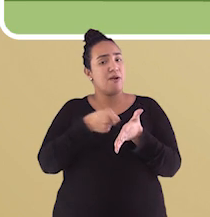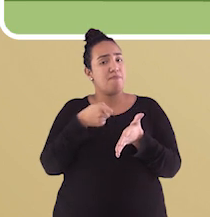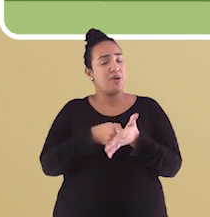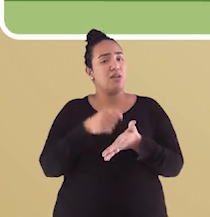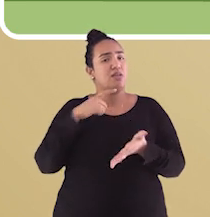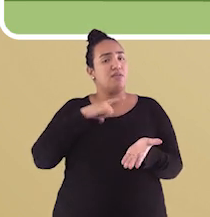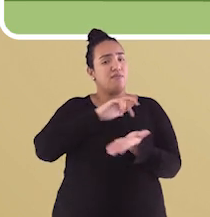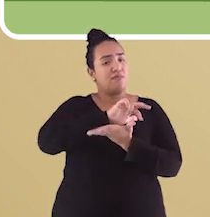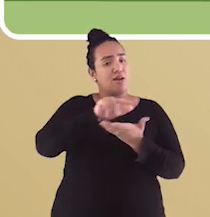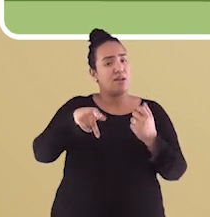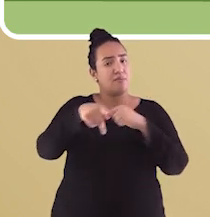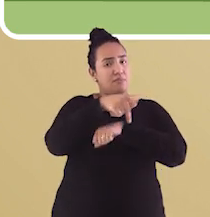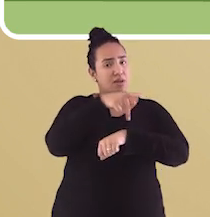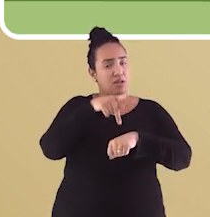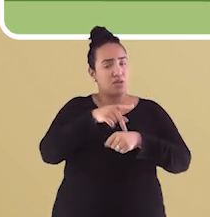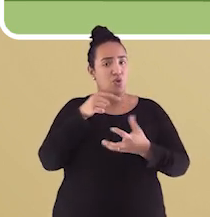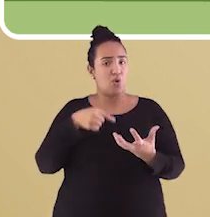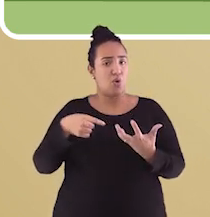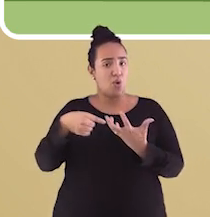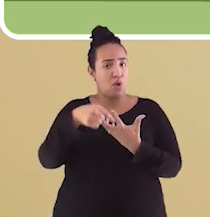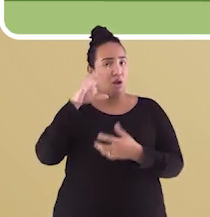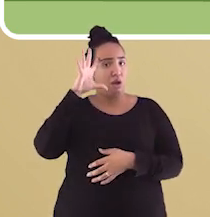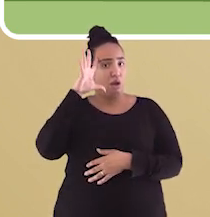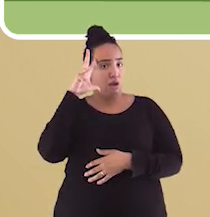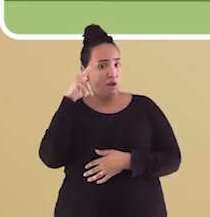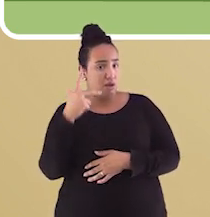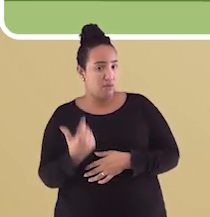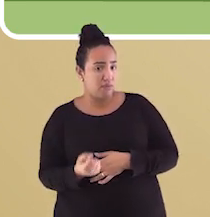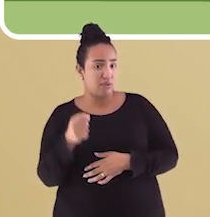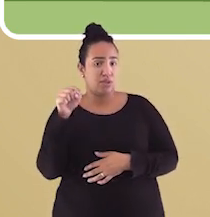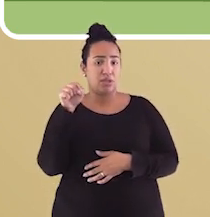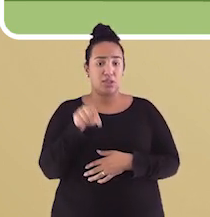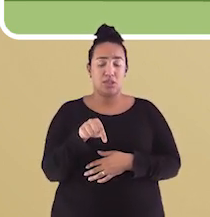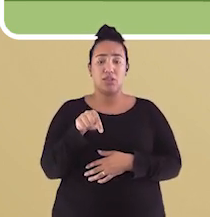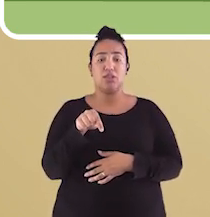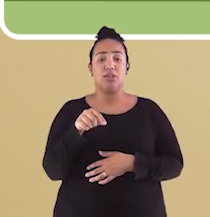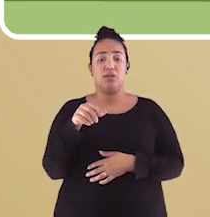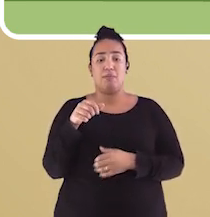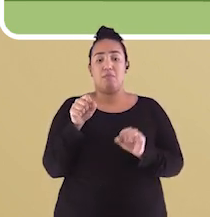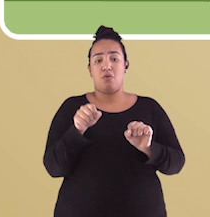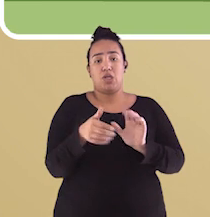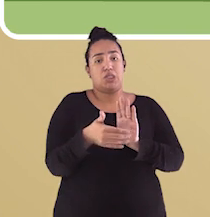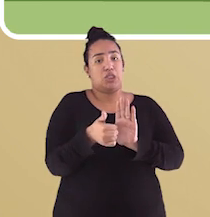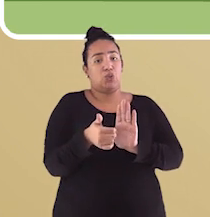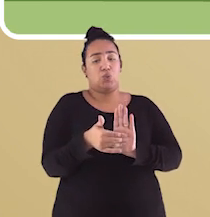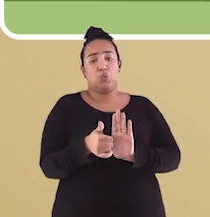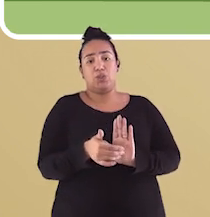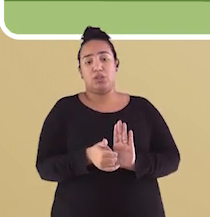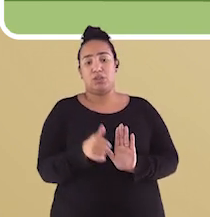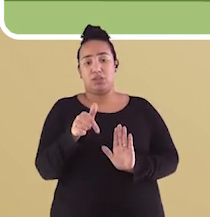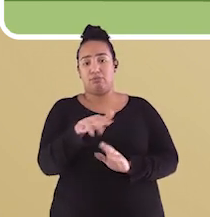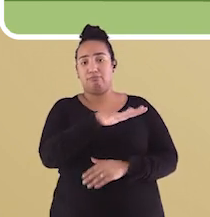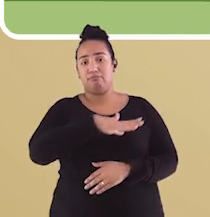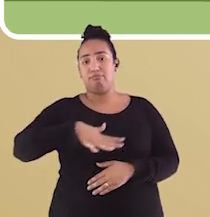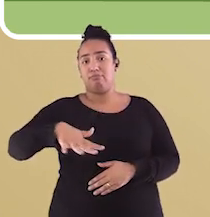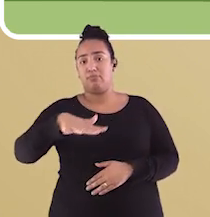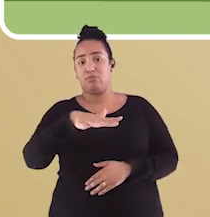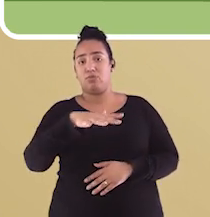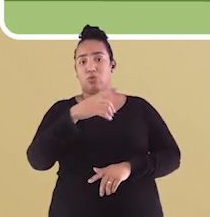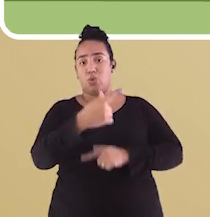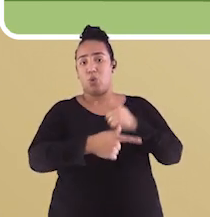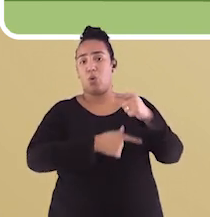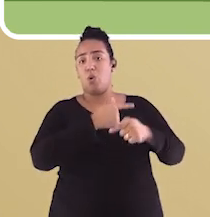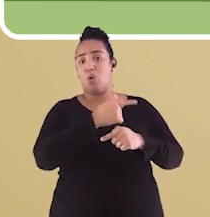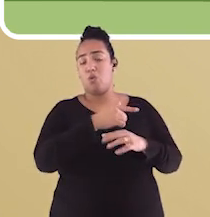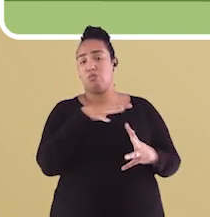muitos países do continente africano acabam sendo desconsiderados e excluídos desse mercado globalizado